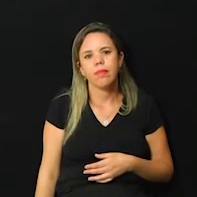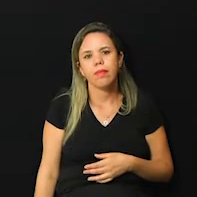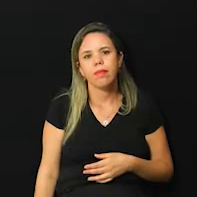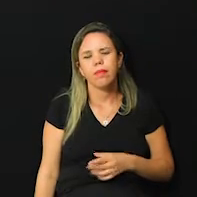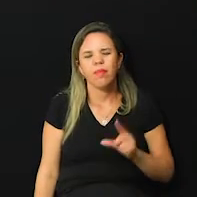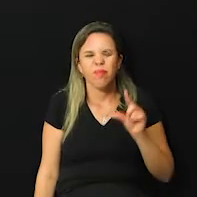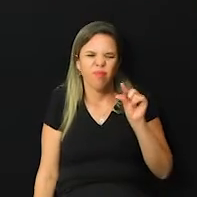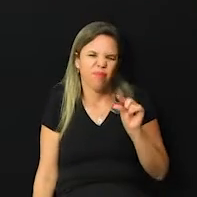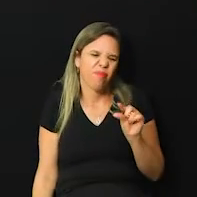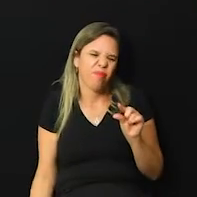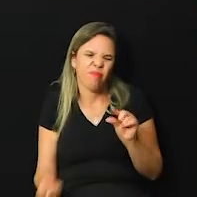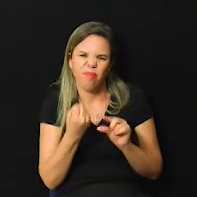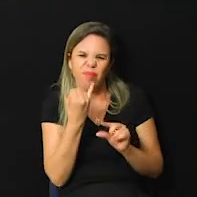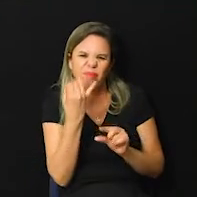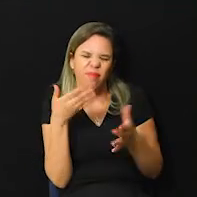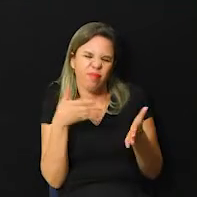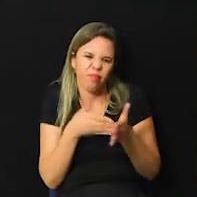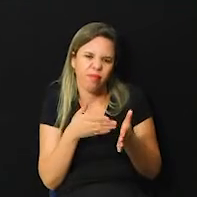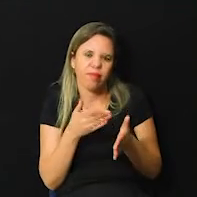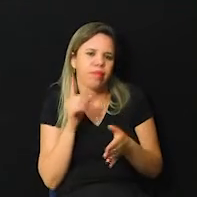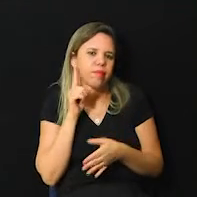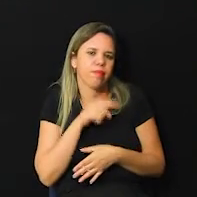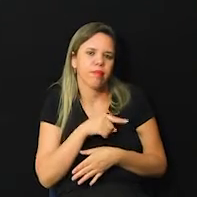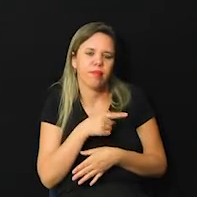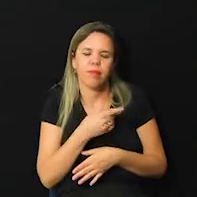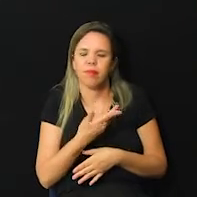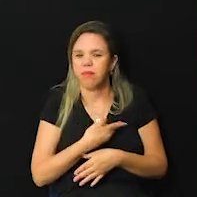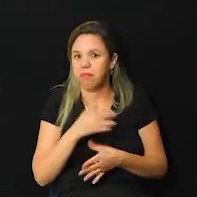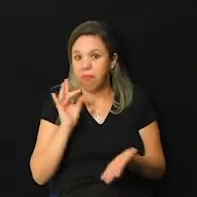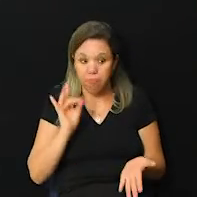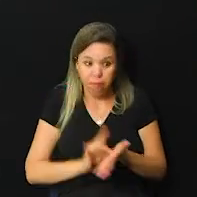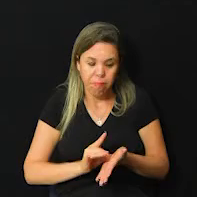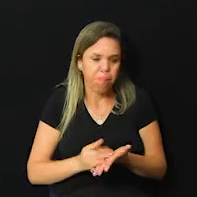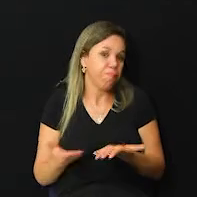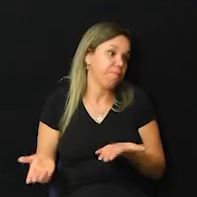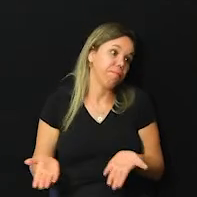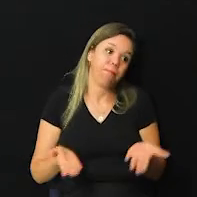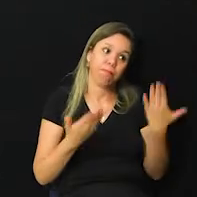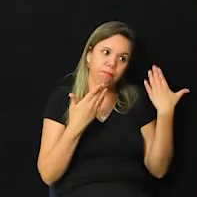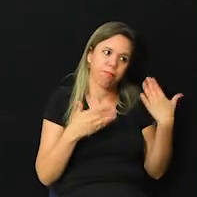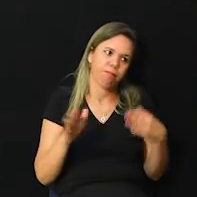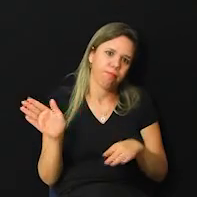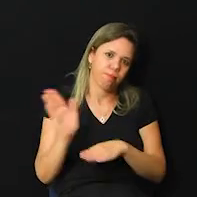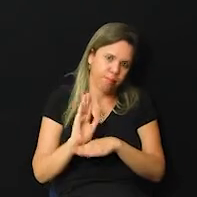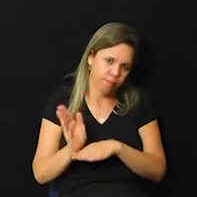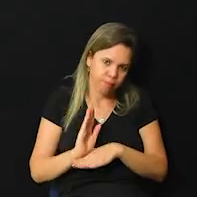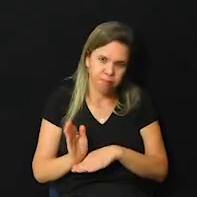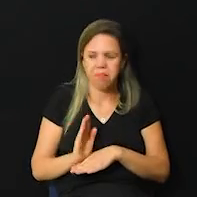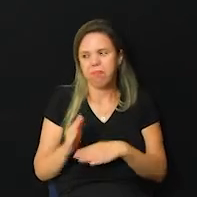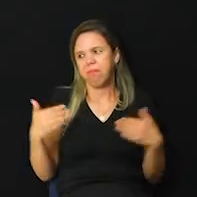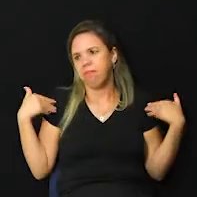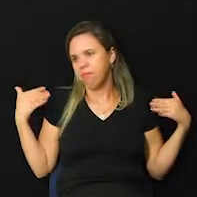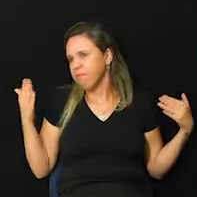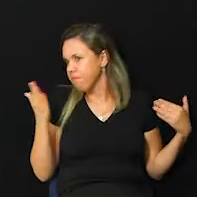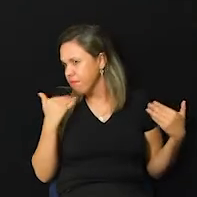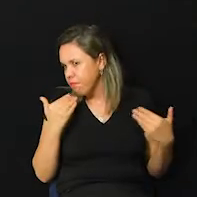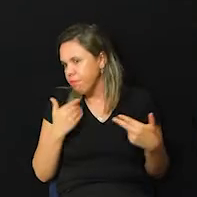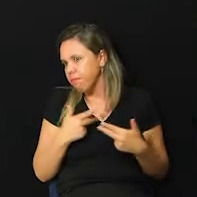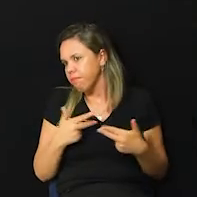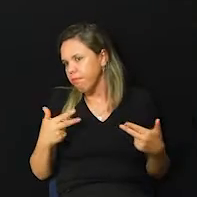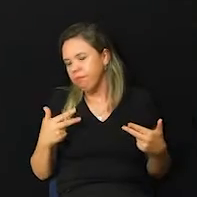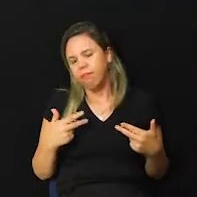a pouco Boco não tem assim uma americana um americano que você falou vamos hoje ao cinema vamos hoje